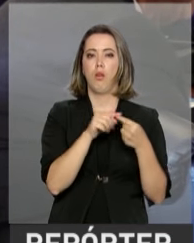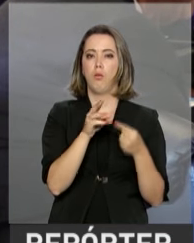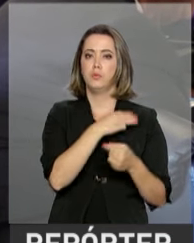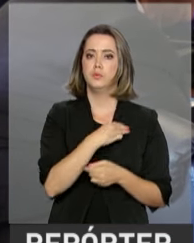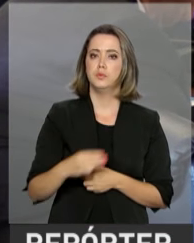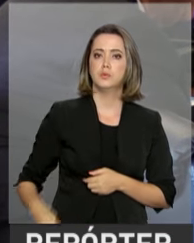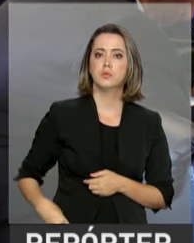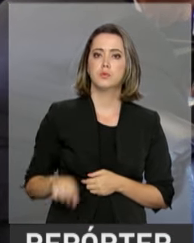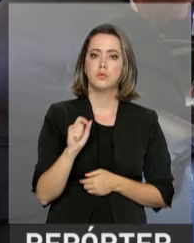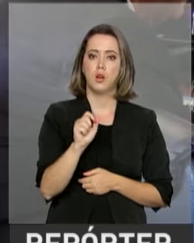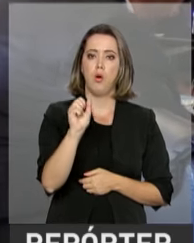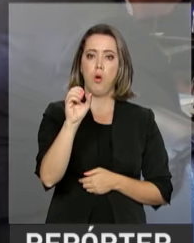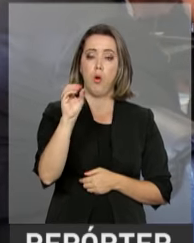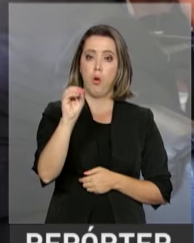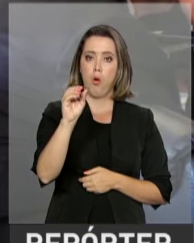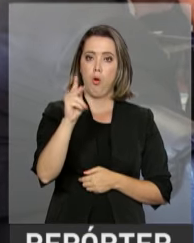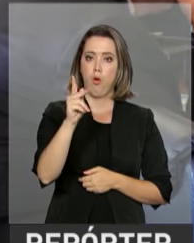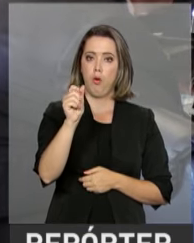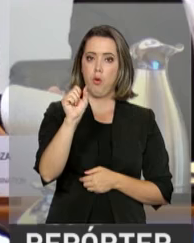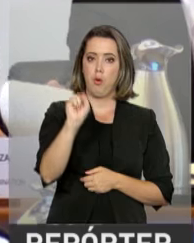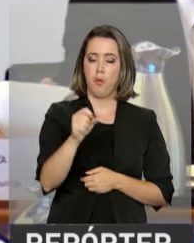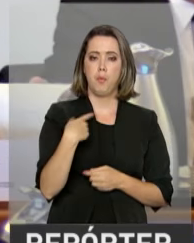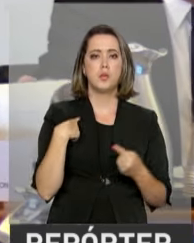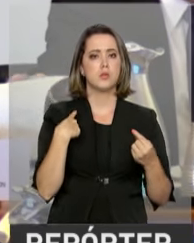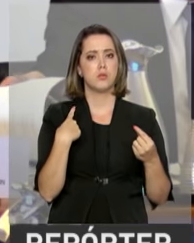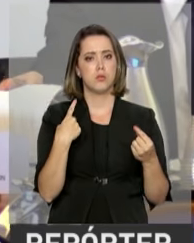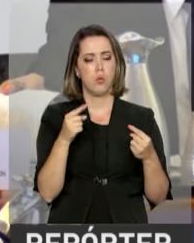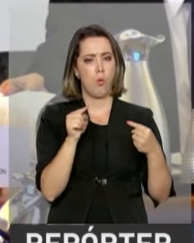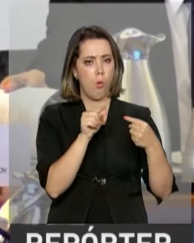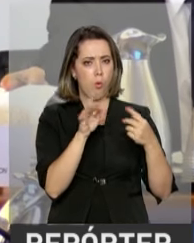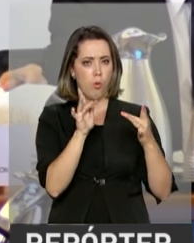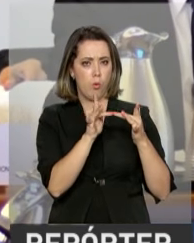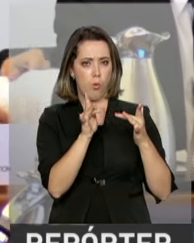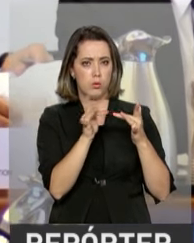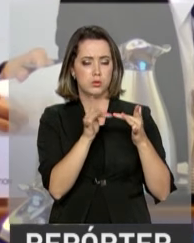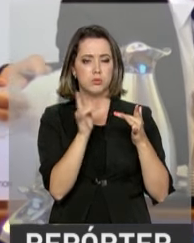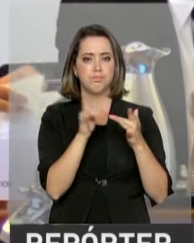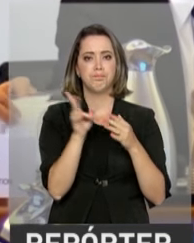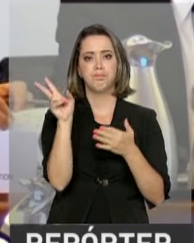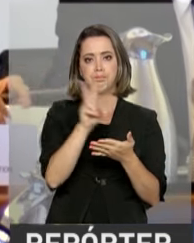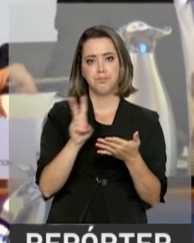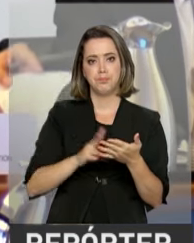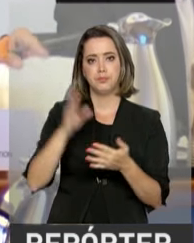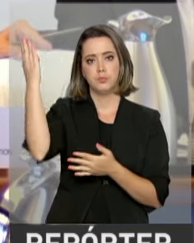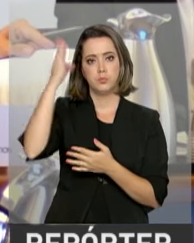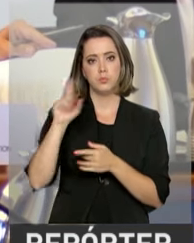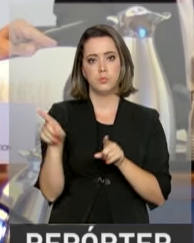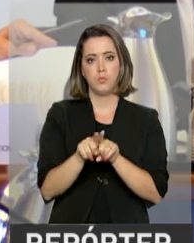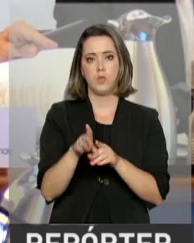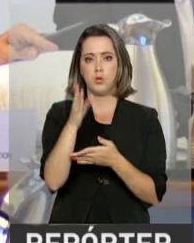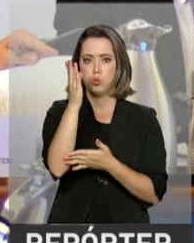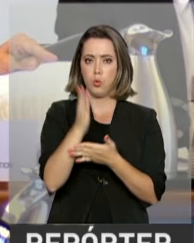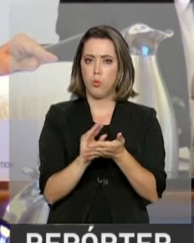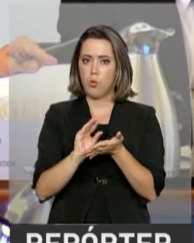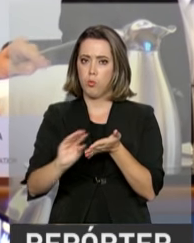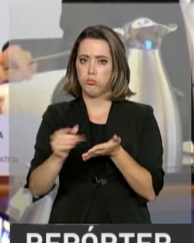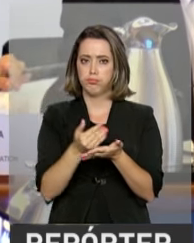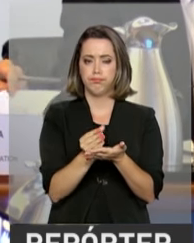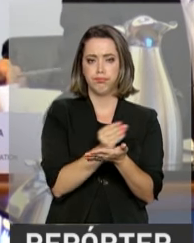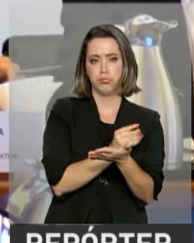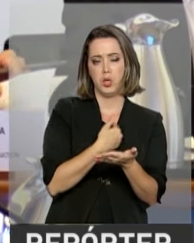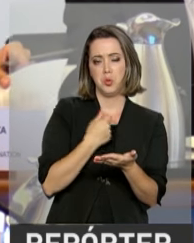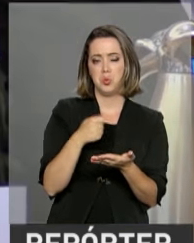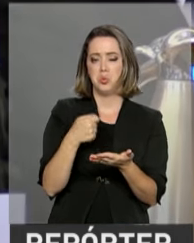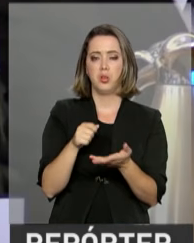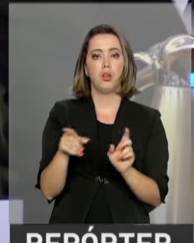acordo com o ministro, a OPAS concorda com a avaliação feita pelo governo brasileiro de que o fracionamento da vacina